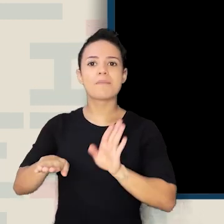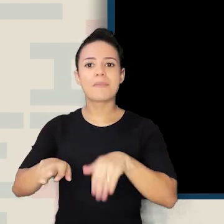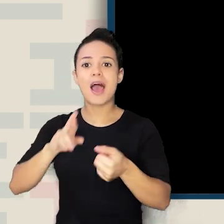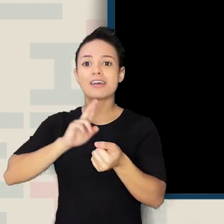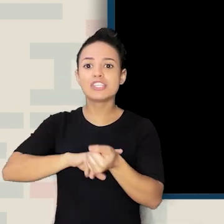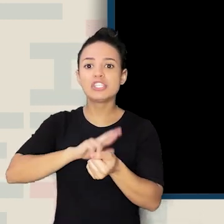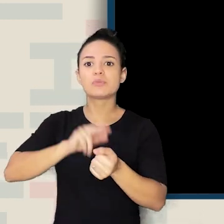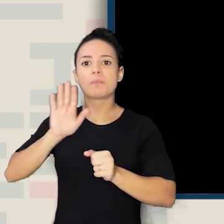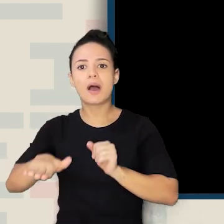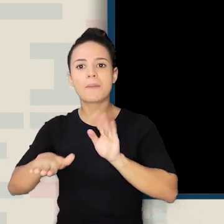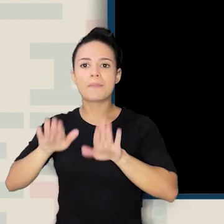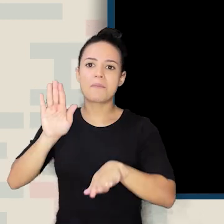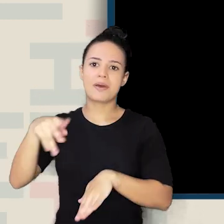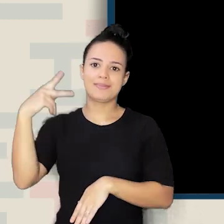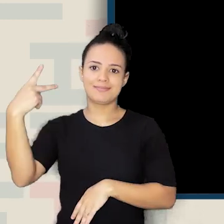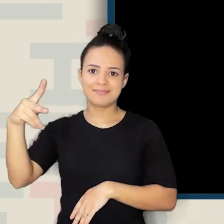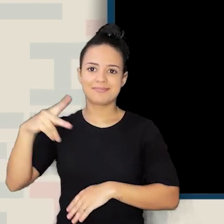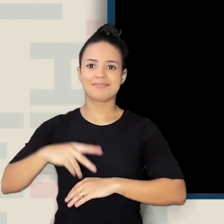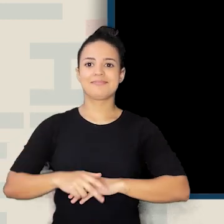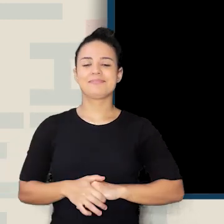anda.